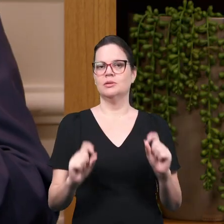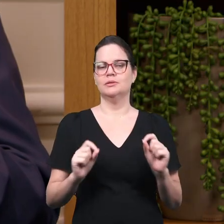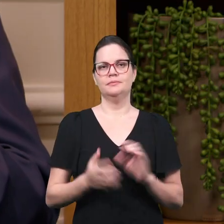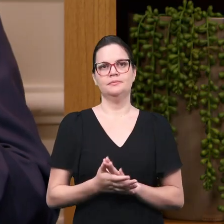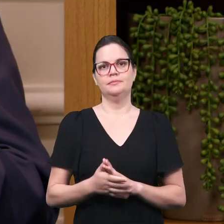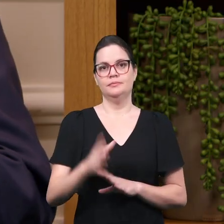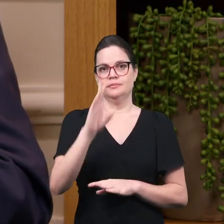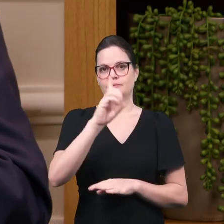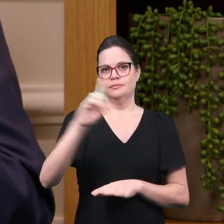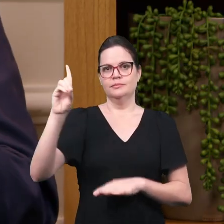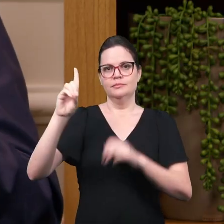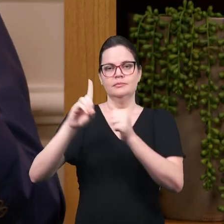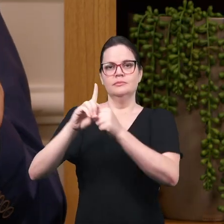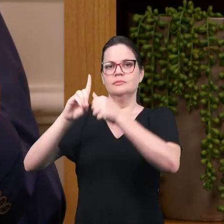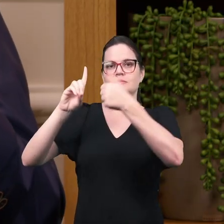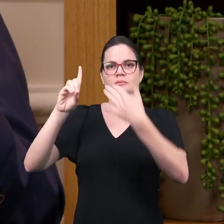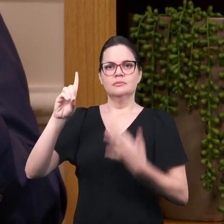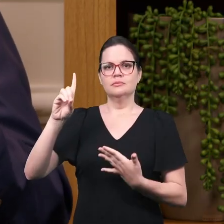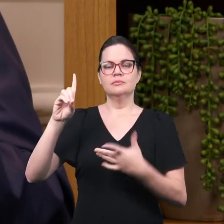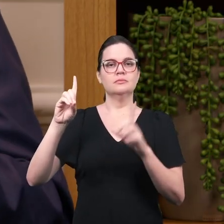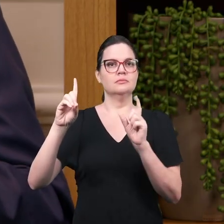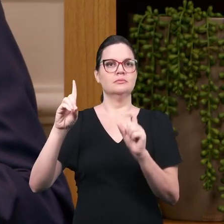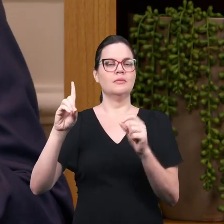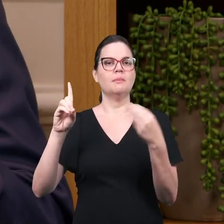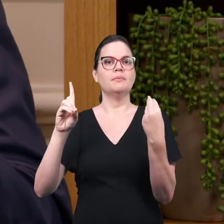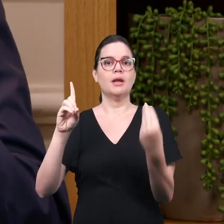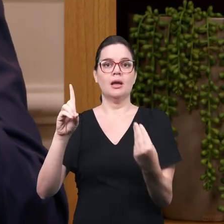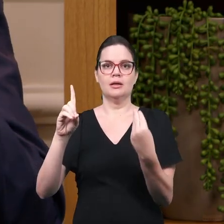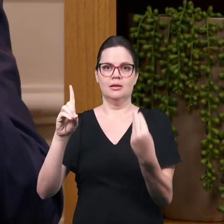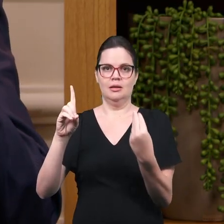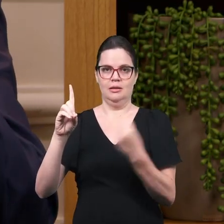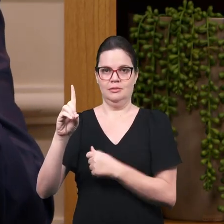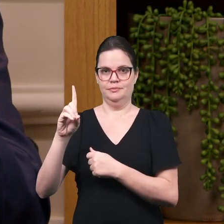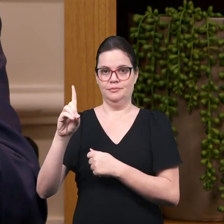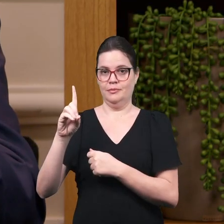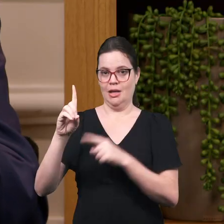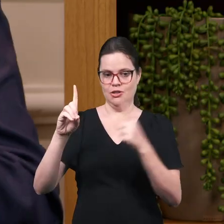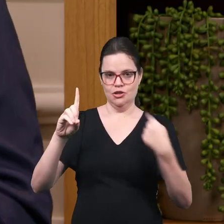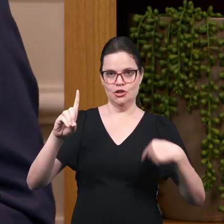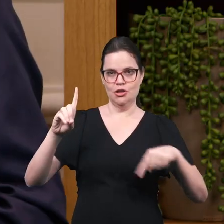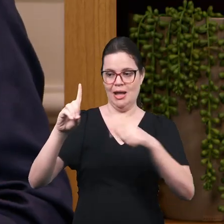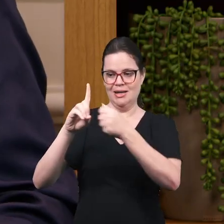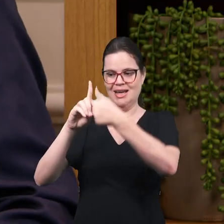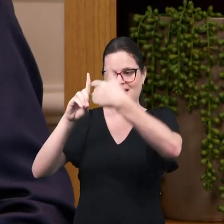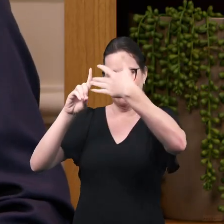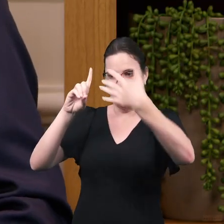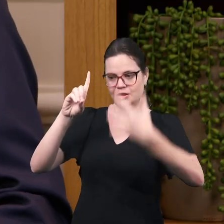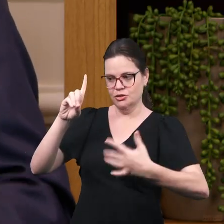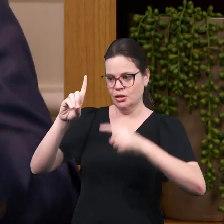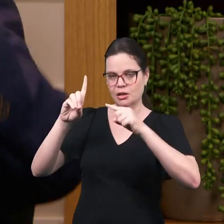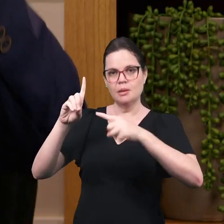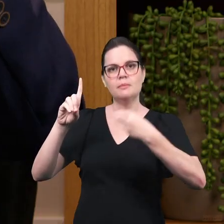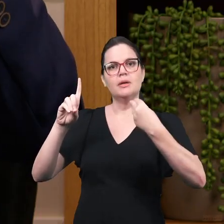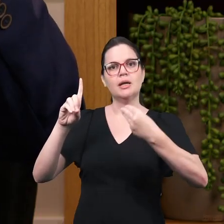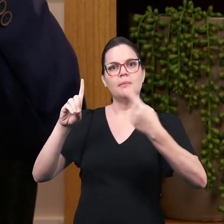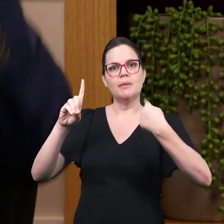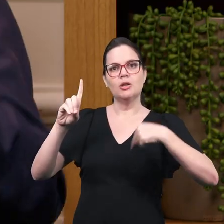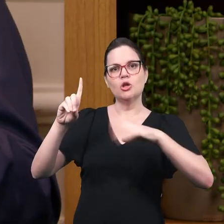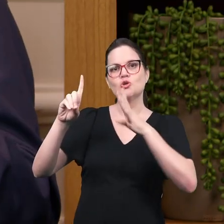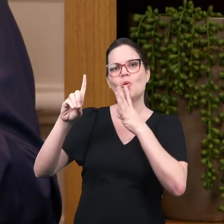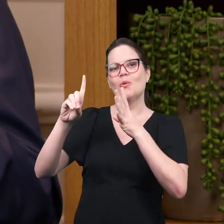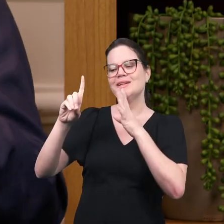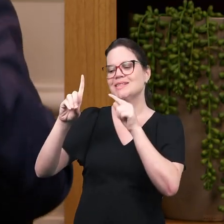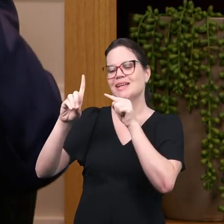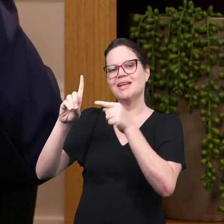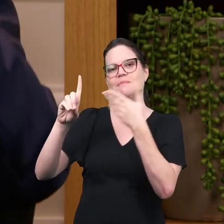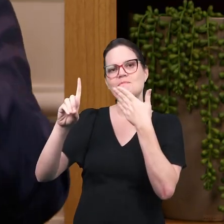Deus nada mais são para que o homem possa conhecê-lo melhor. Então, Deus tem